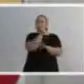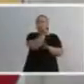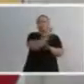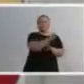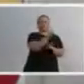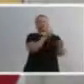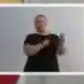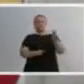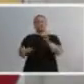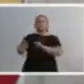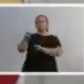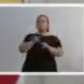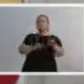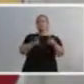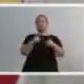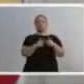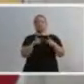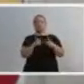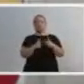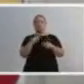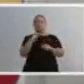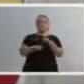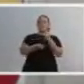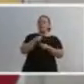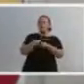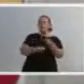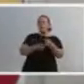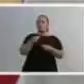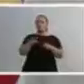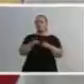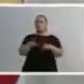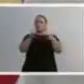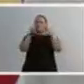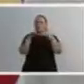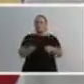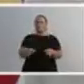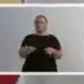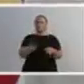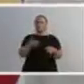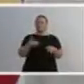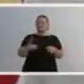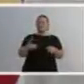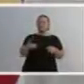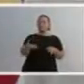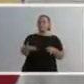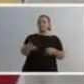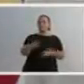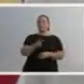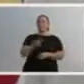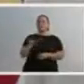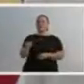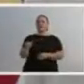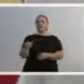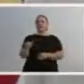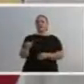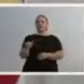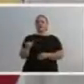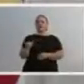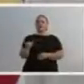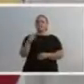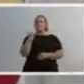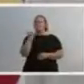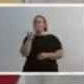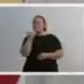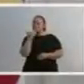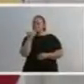situações e condições e do gesso que com certeza na próxima legislatura nós vamos poder está solicitando